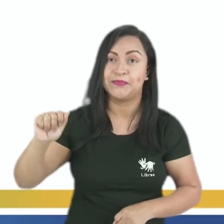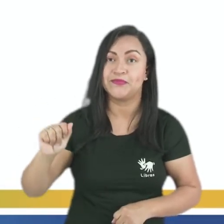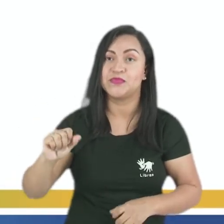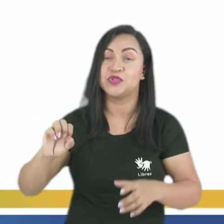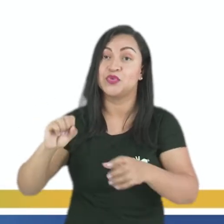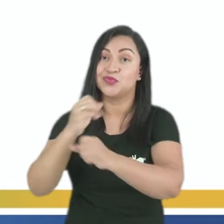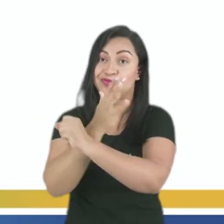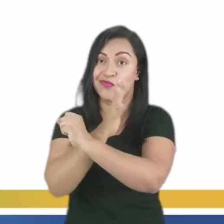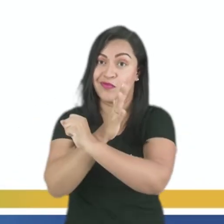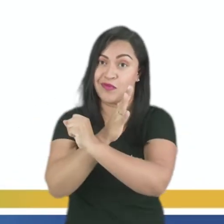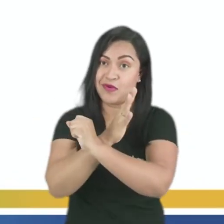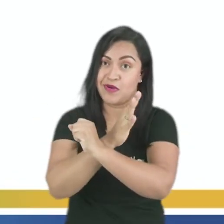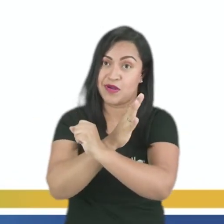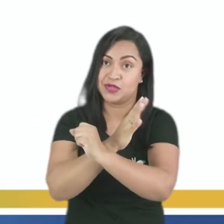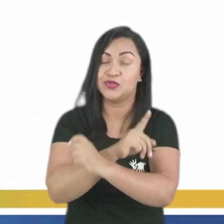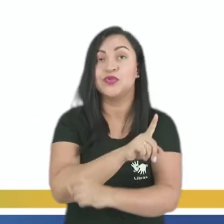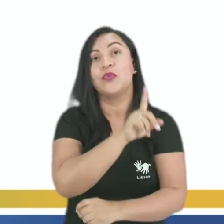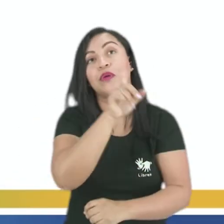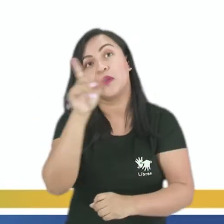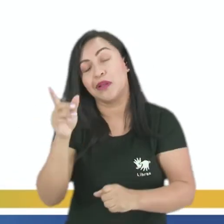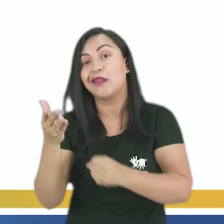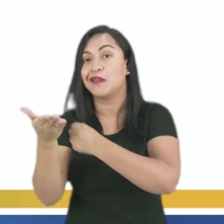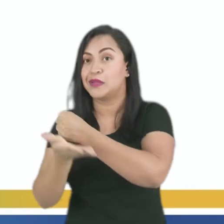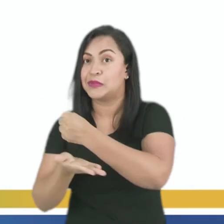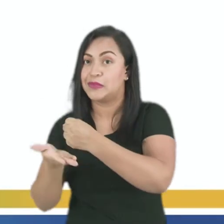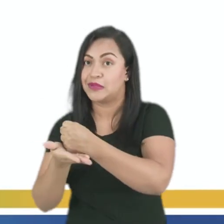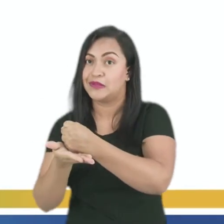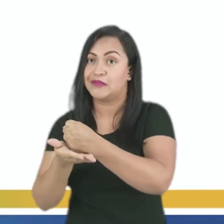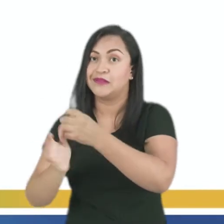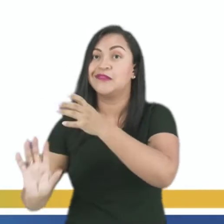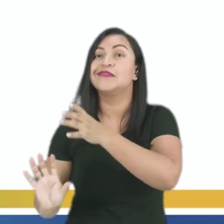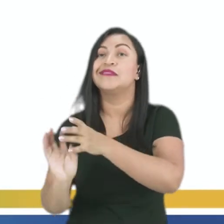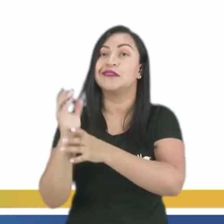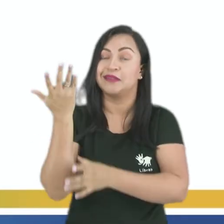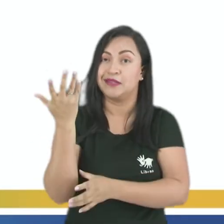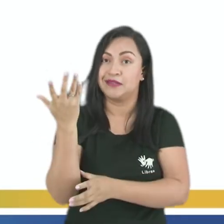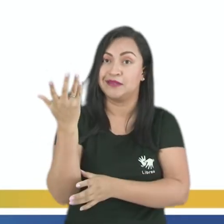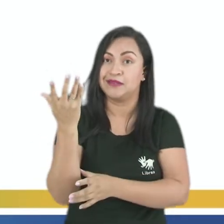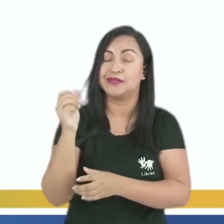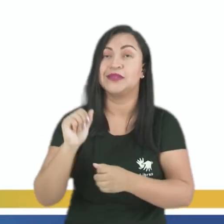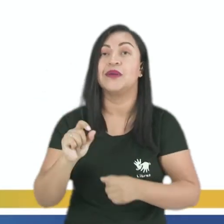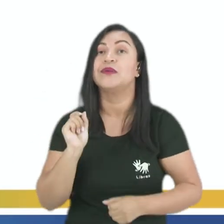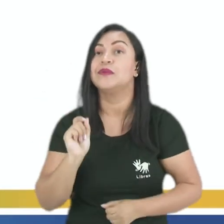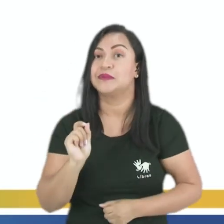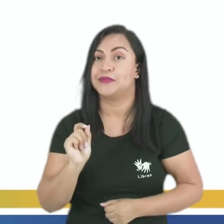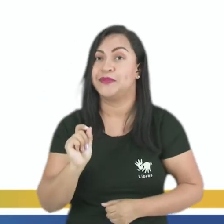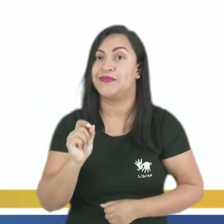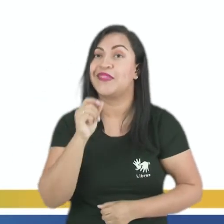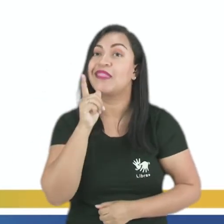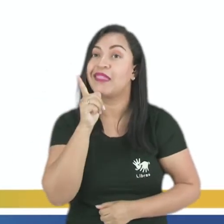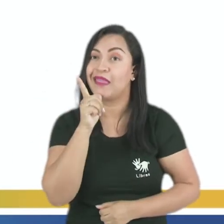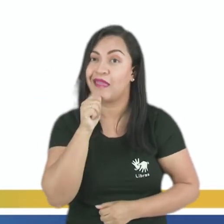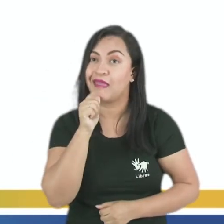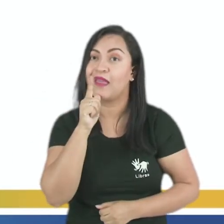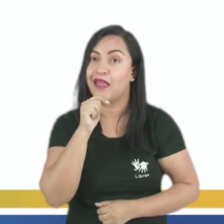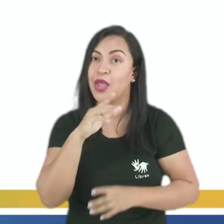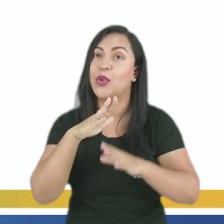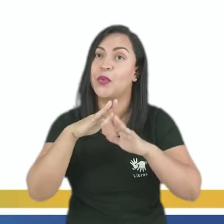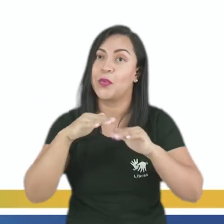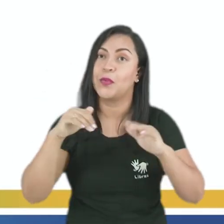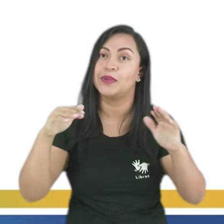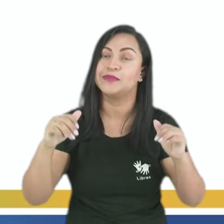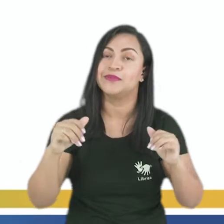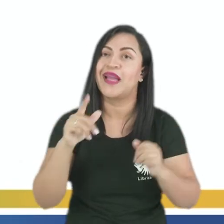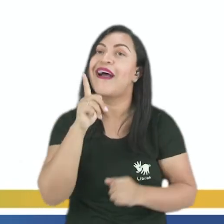o ânion da base. E essa reação de neutralização vai dar origem à água, vai formar uma molécula de